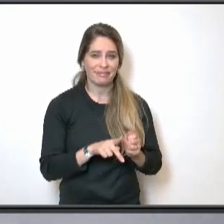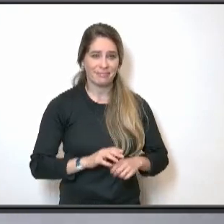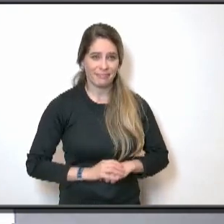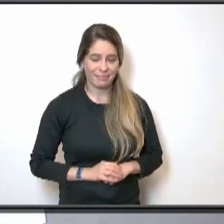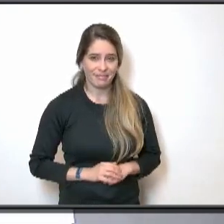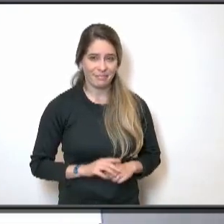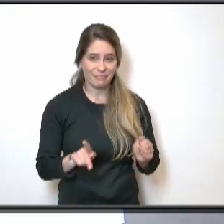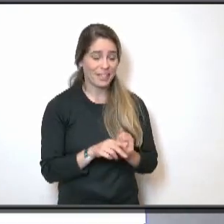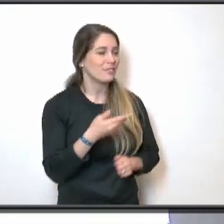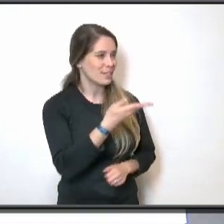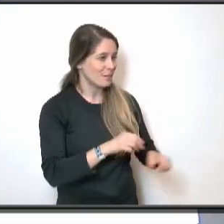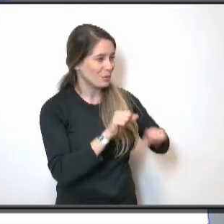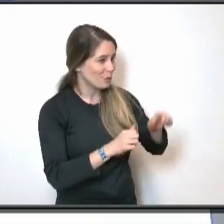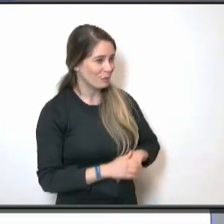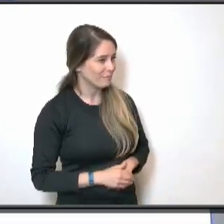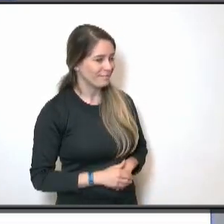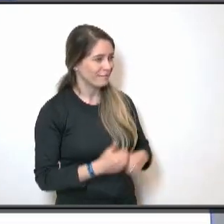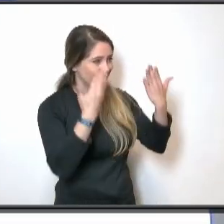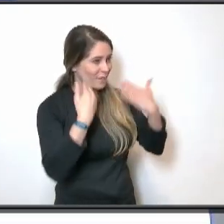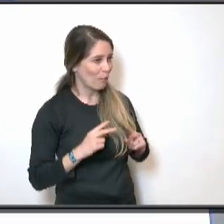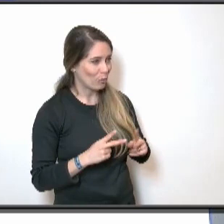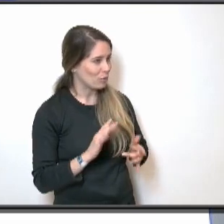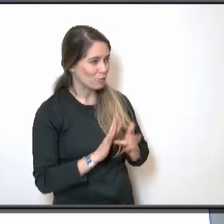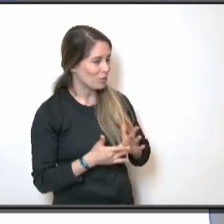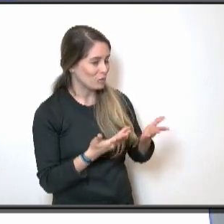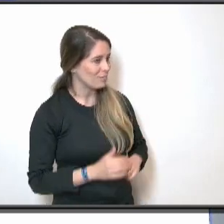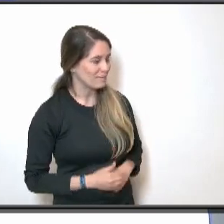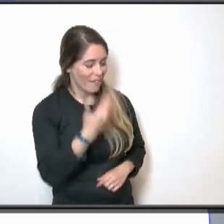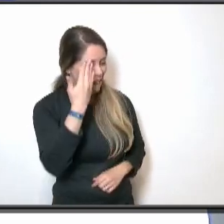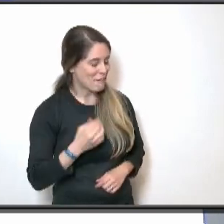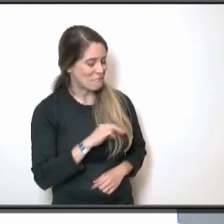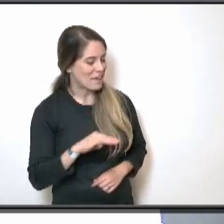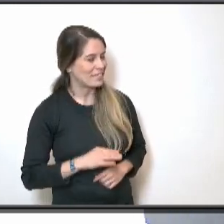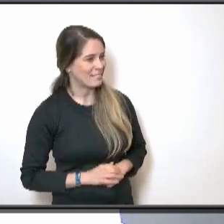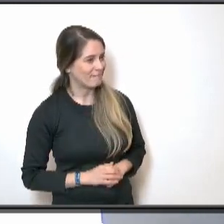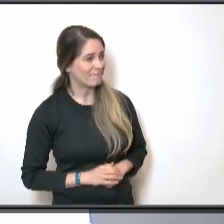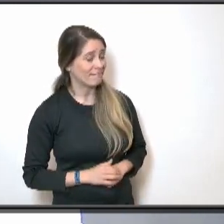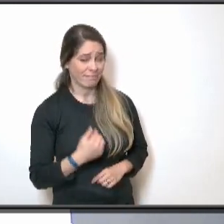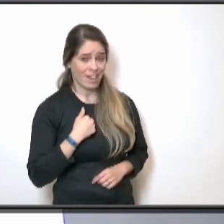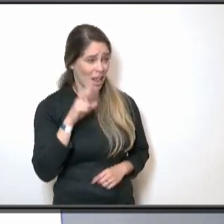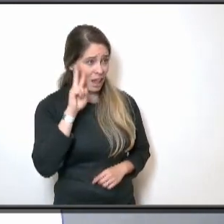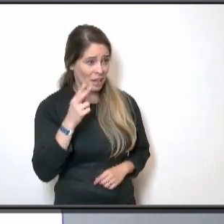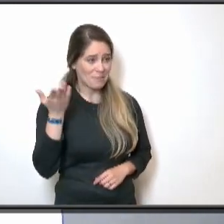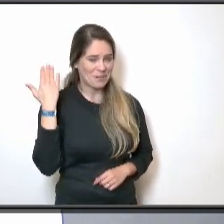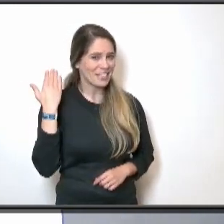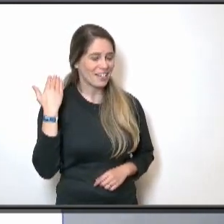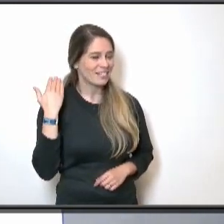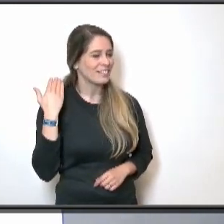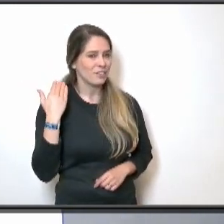Eu continuo sendo Jesus, o seu mestre. Eu fiz lá atrás, eu posso fazer